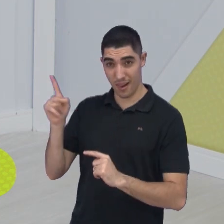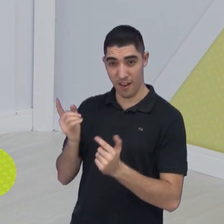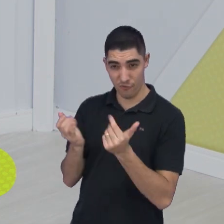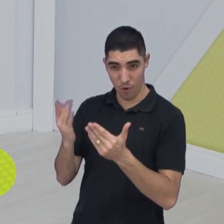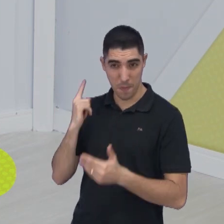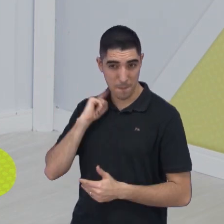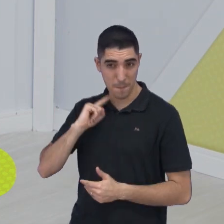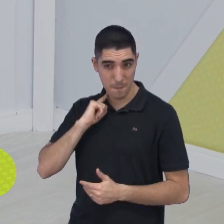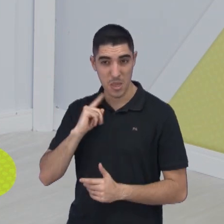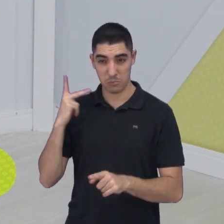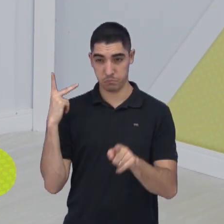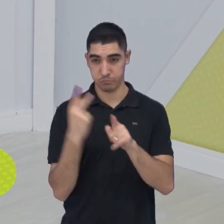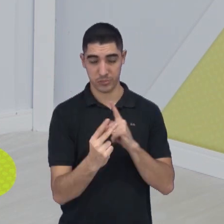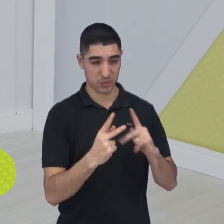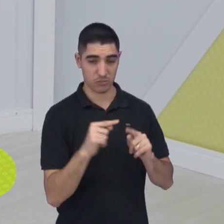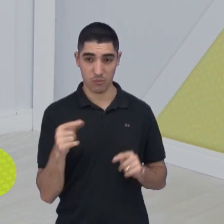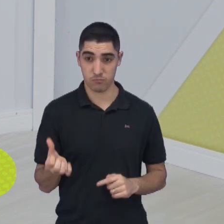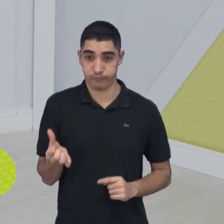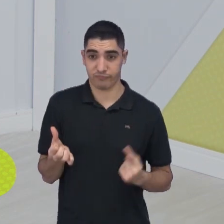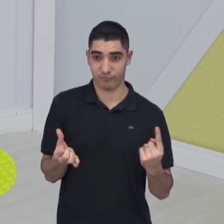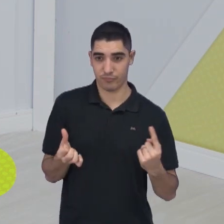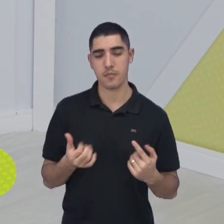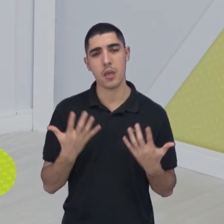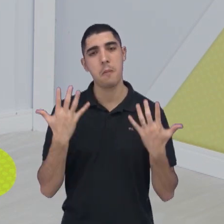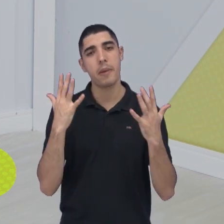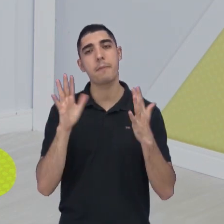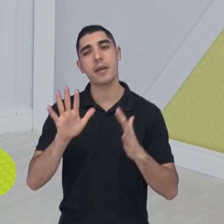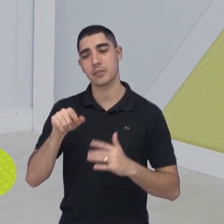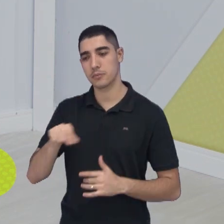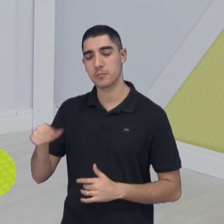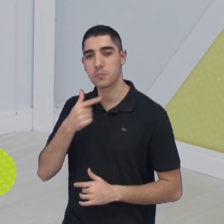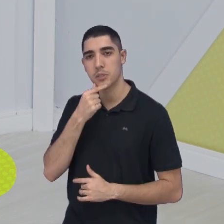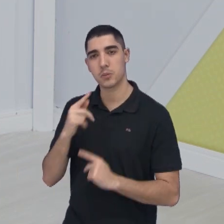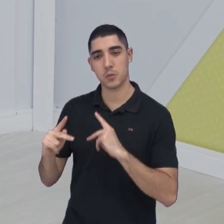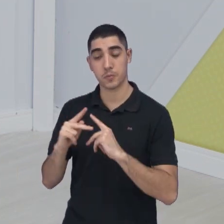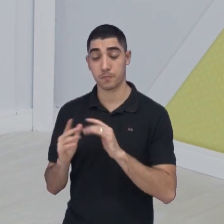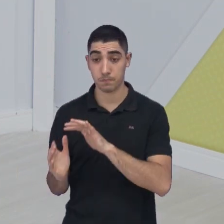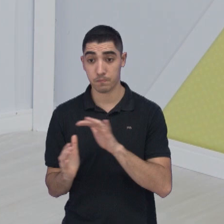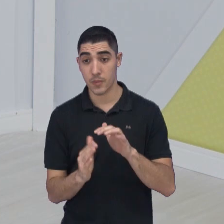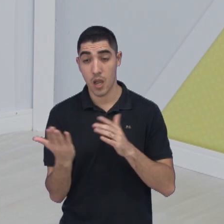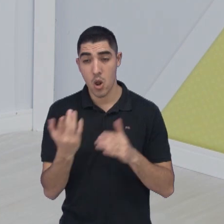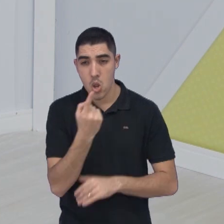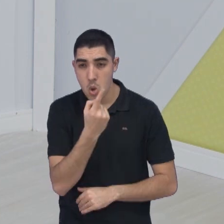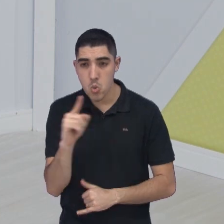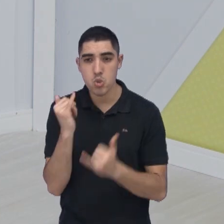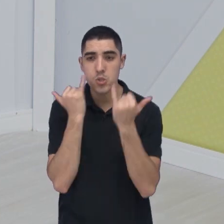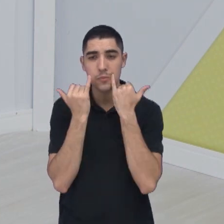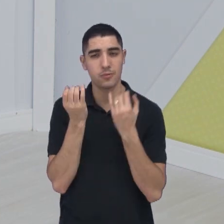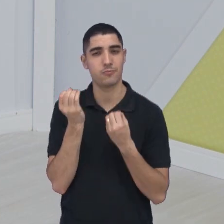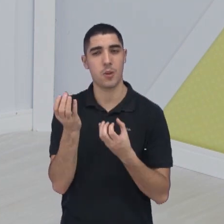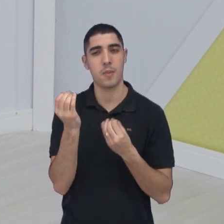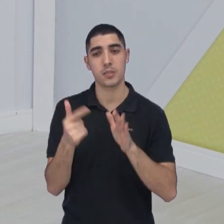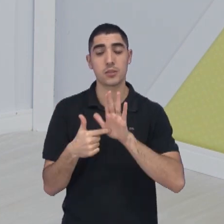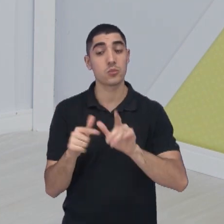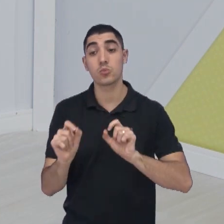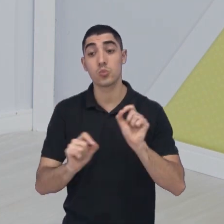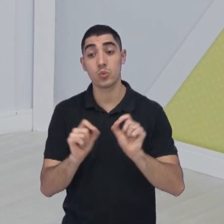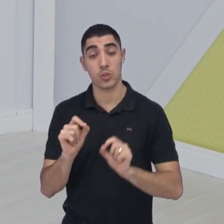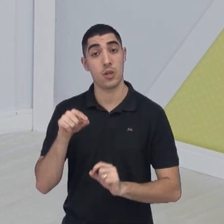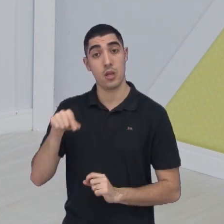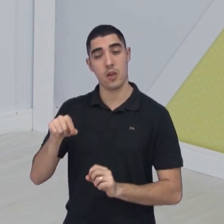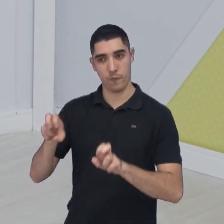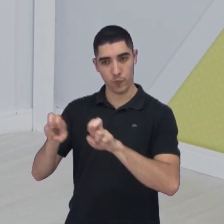certo? Parabéns para os meninos do São José Futsal Sub-20. Brunão, para a gente fechar o Hora de hoje, ainda no assunto futsal, o